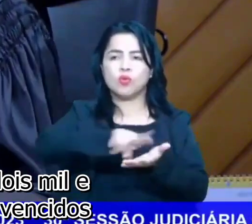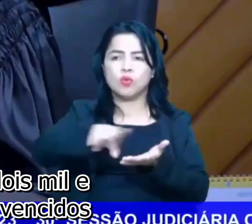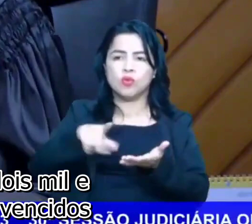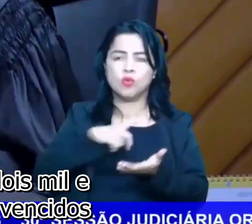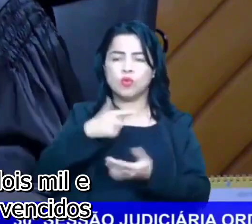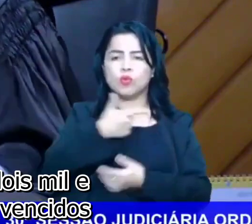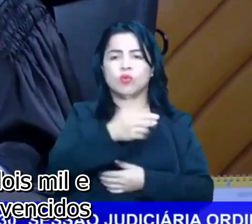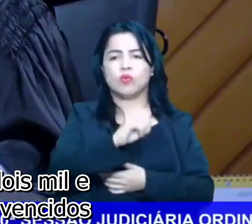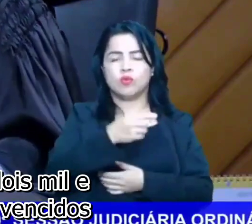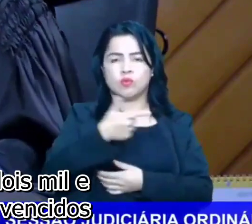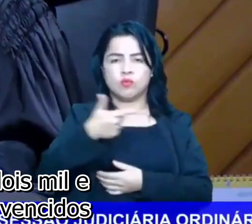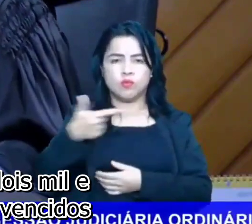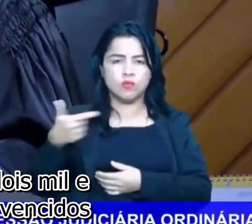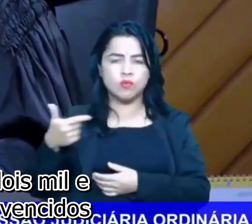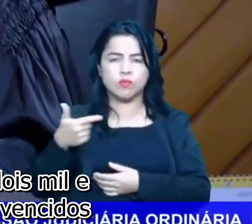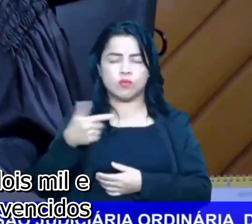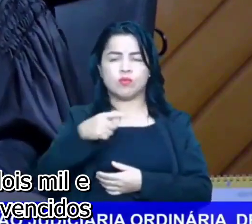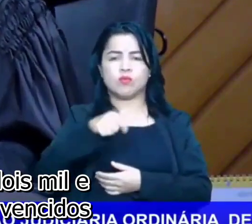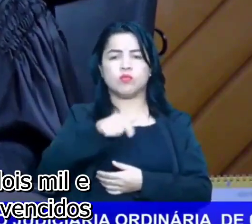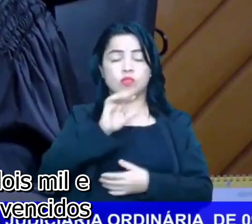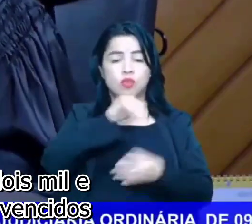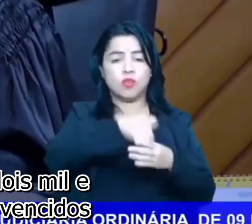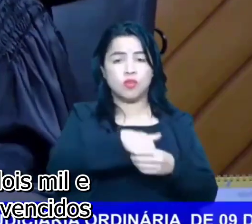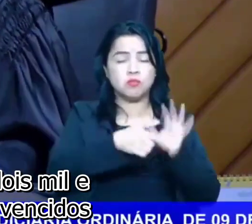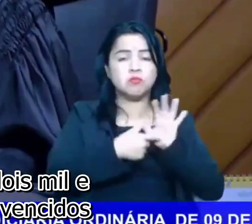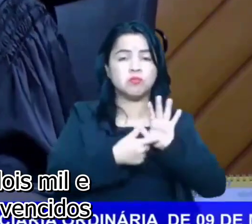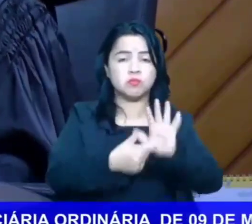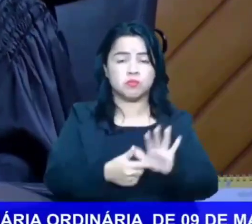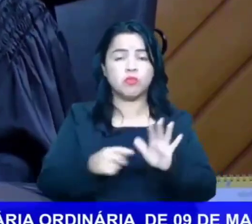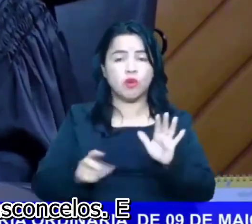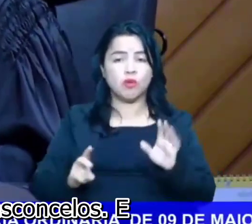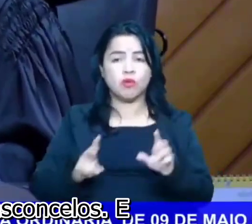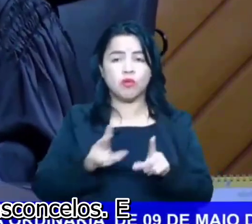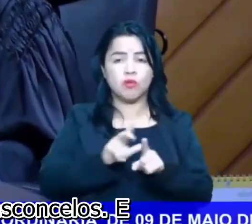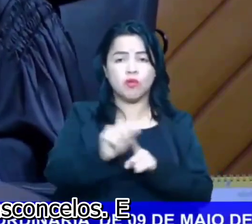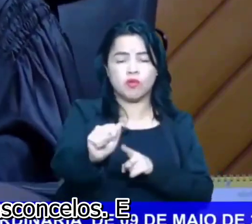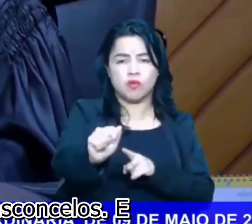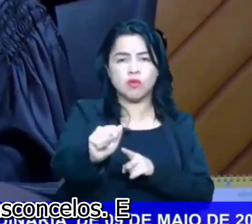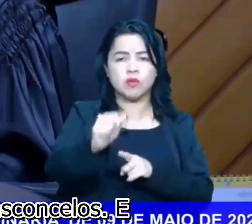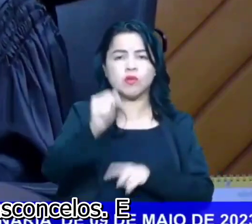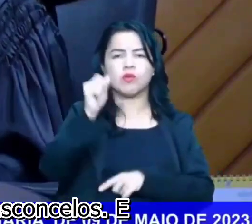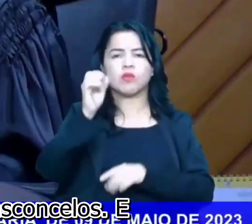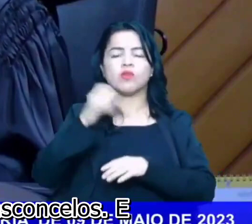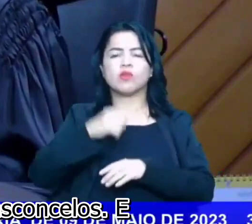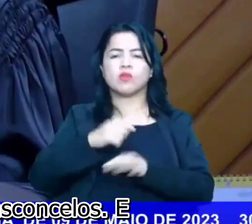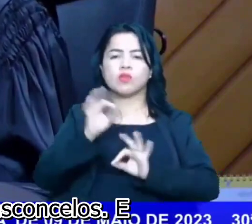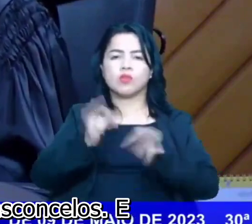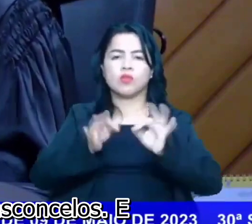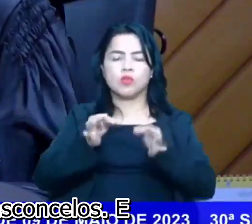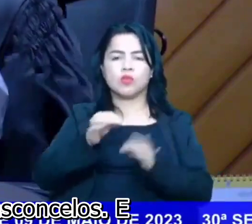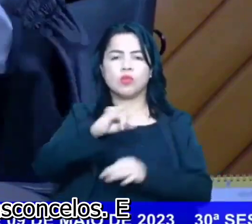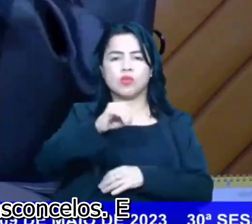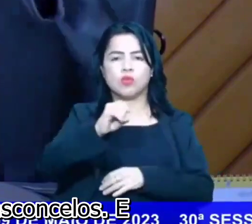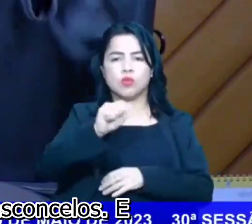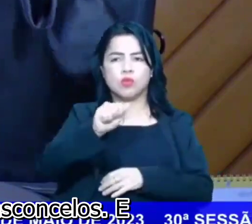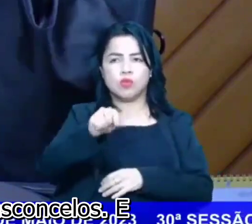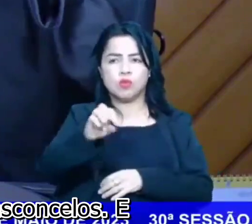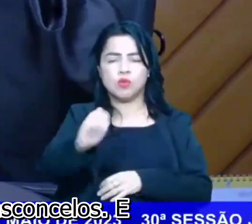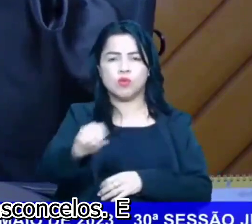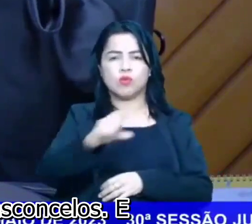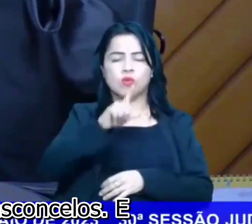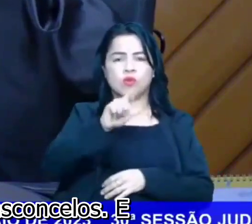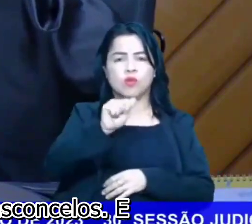eleições de 2022, nos termos dos votos proferidos, vencidos, os juízes João Lages, Paulo Madeira e